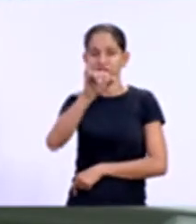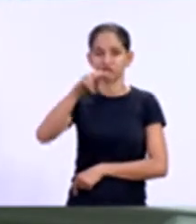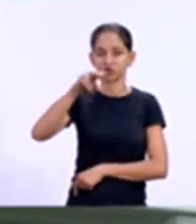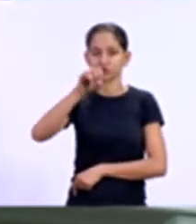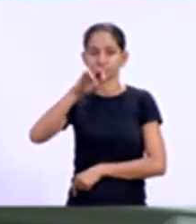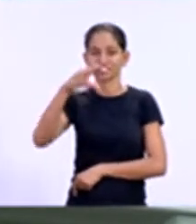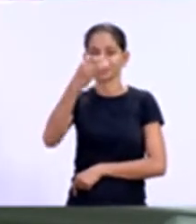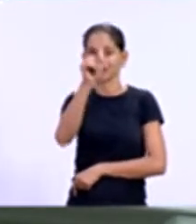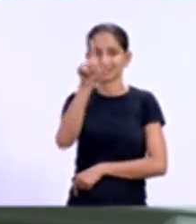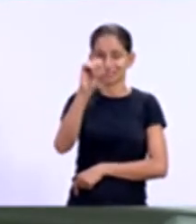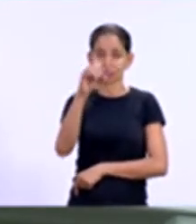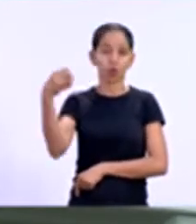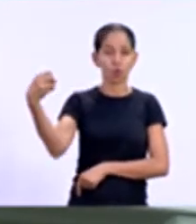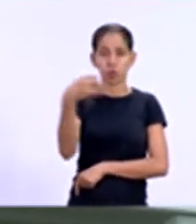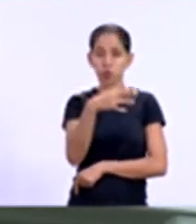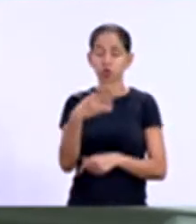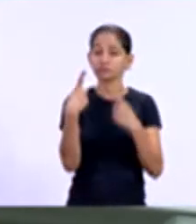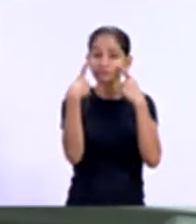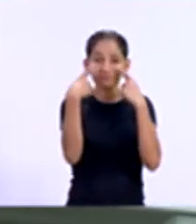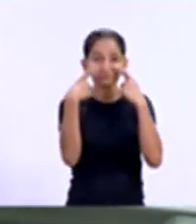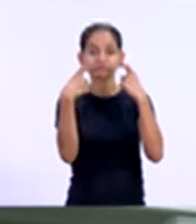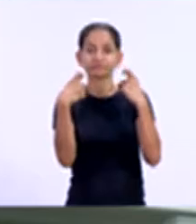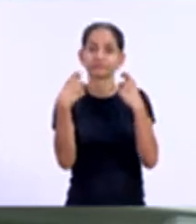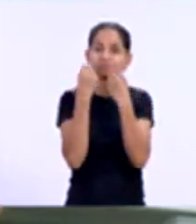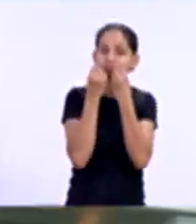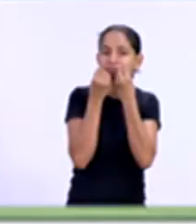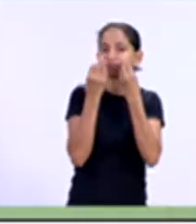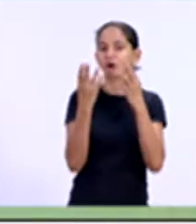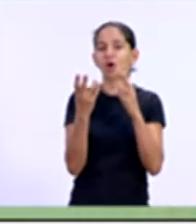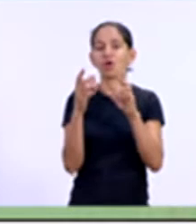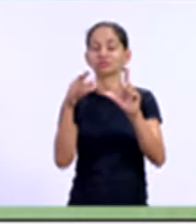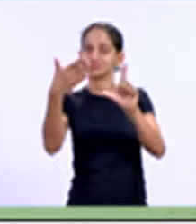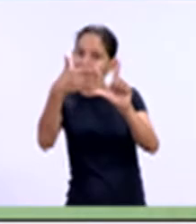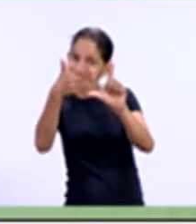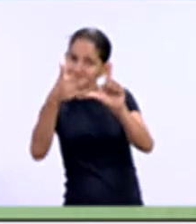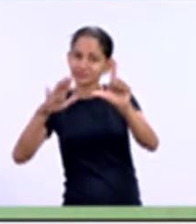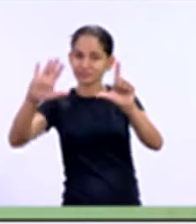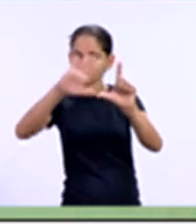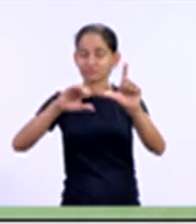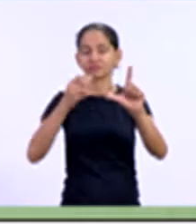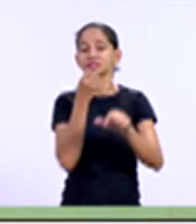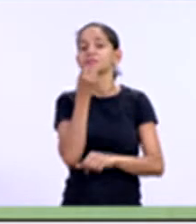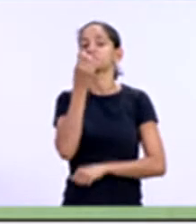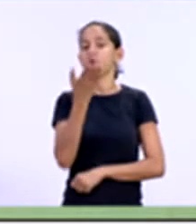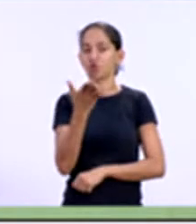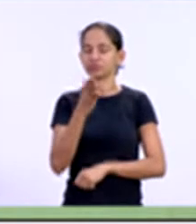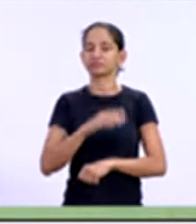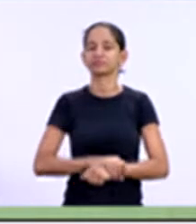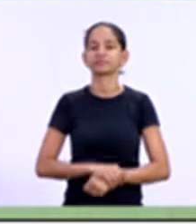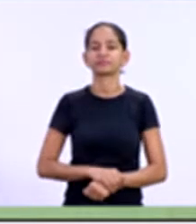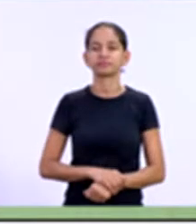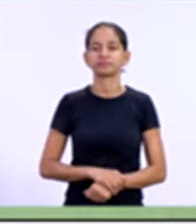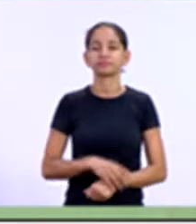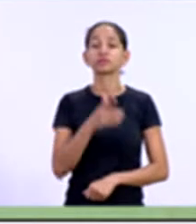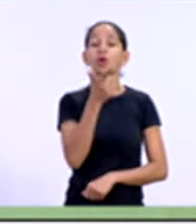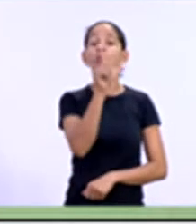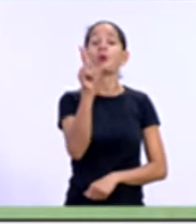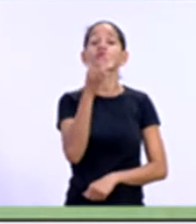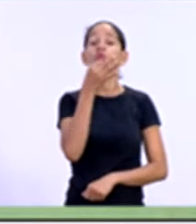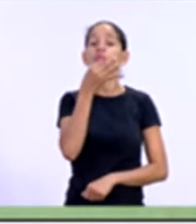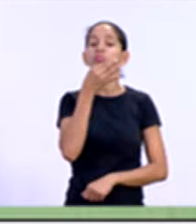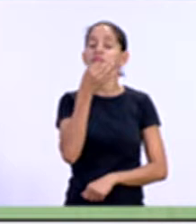algo novo, que é algo tão interessante também, né? Então, vamos ver aqui quais são as nossas outras contribuições a respeito do